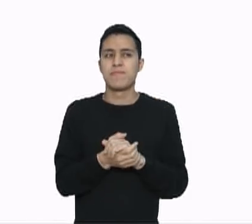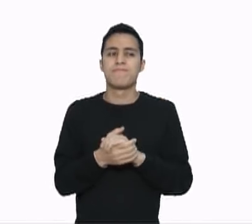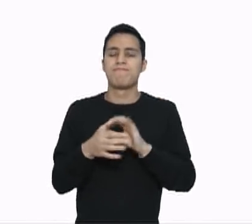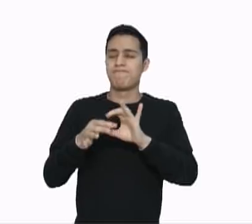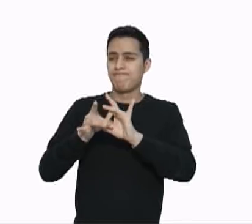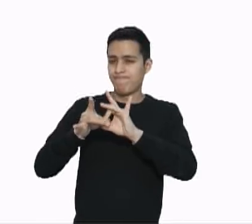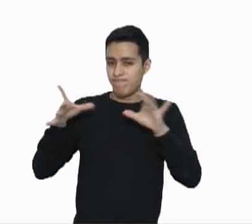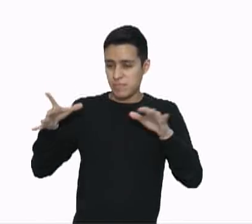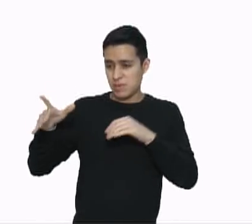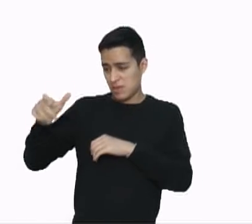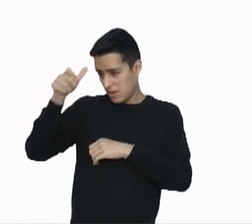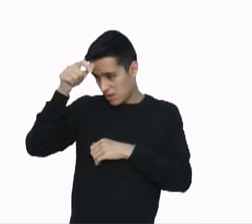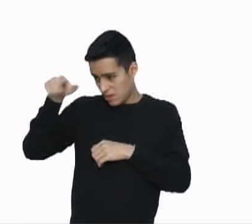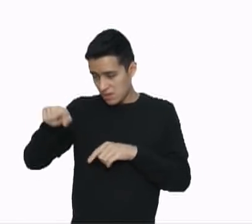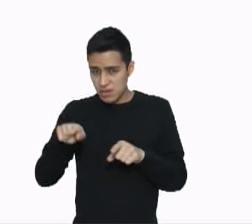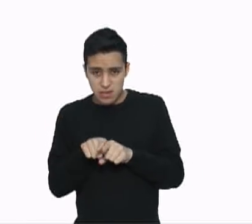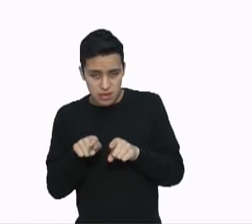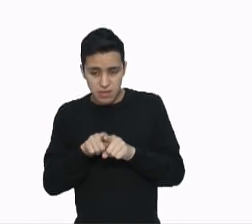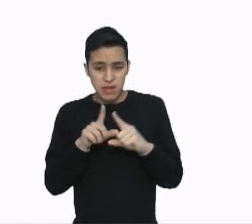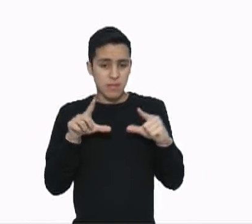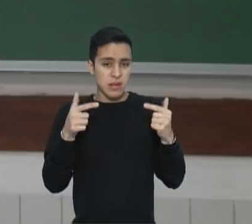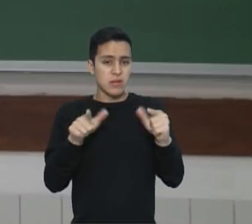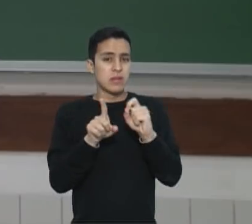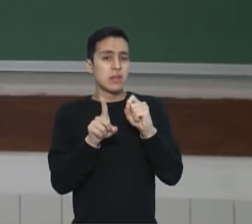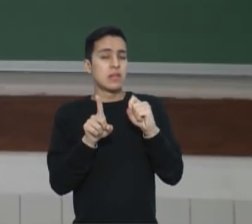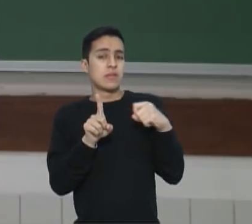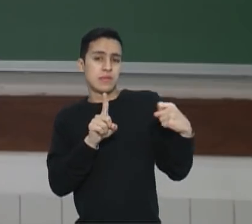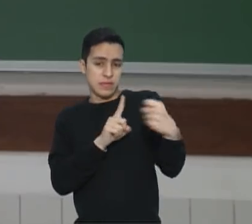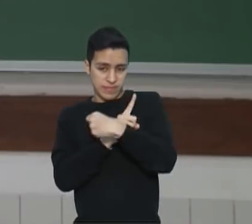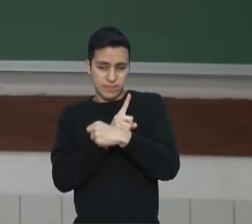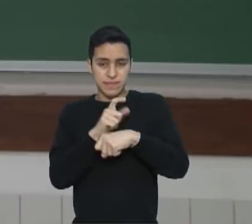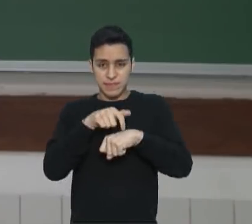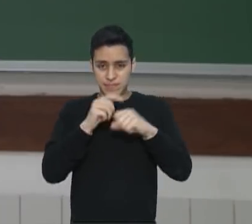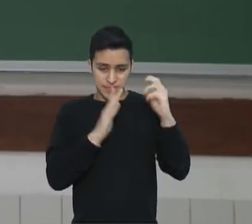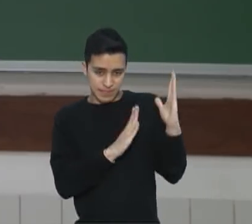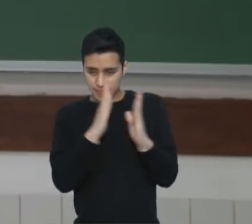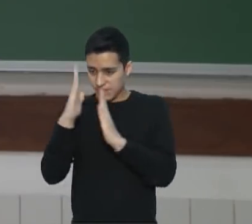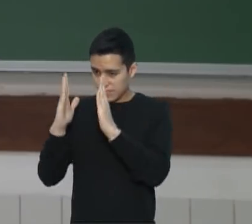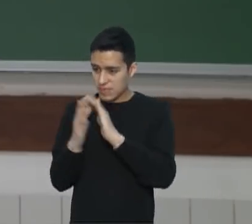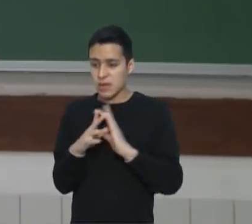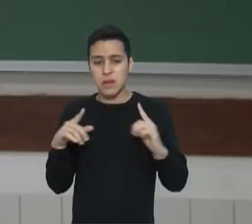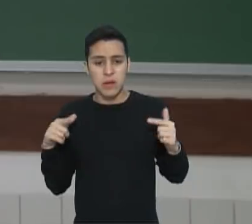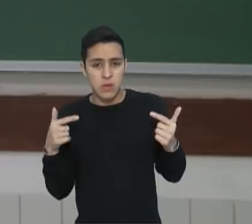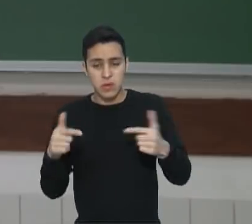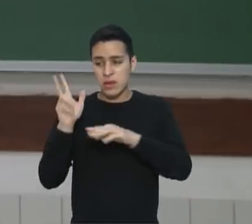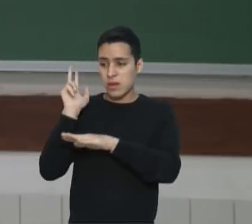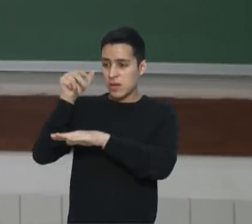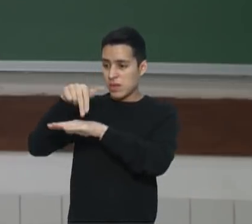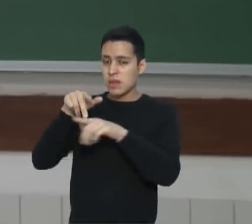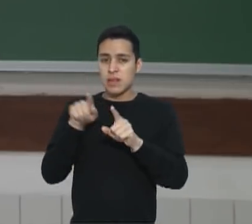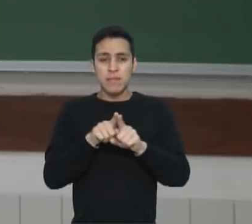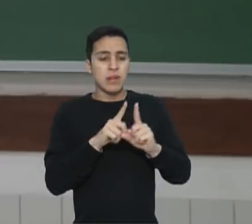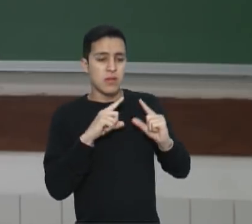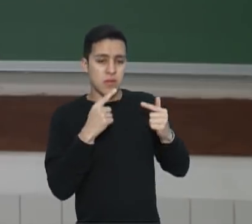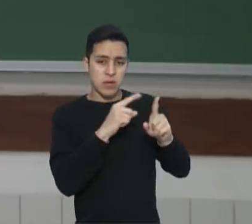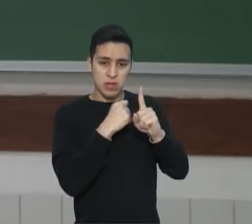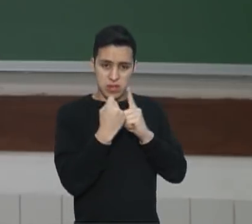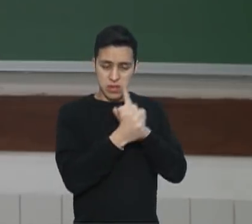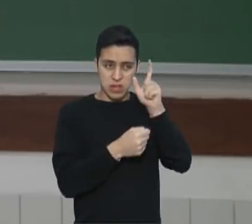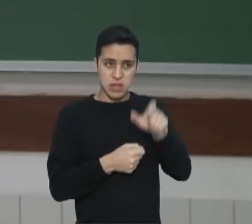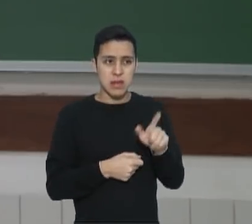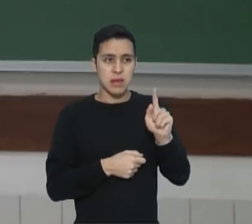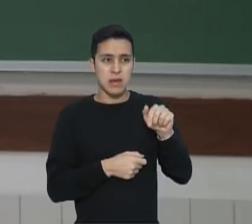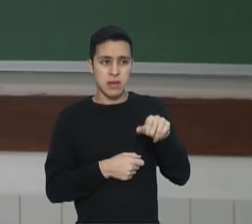da Índia e pela luta social, né? Então são dois momentos de luta política, aquela luta partidária e aquela luta social do